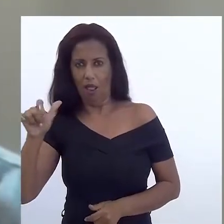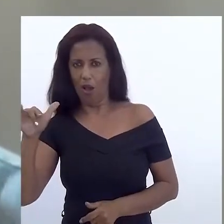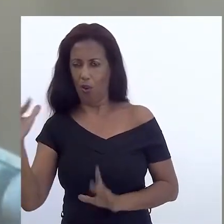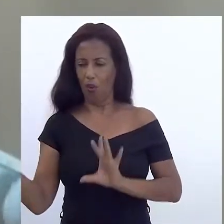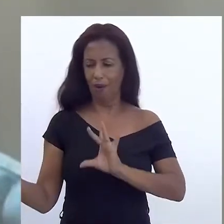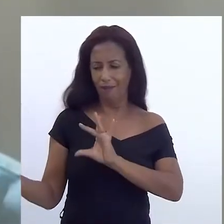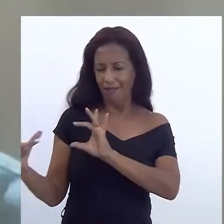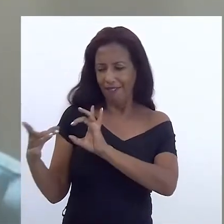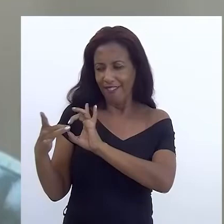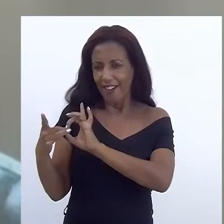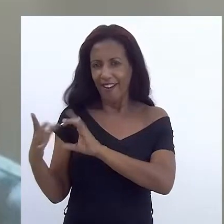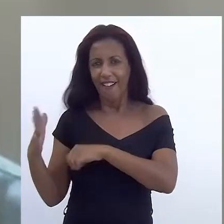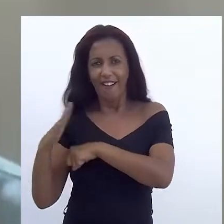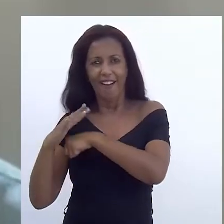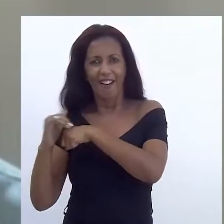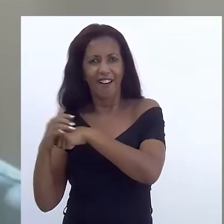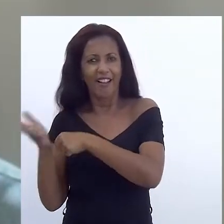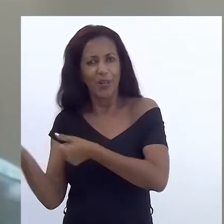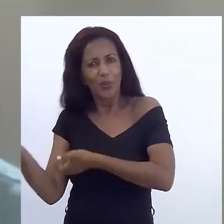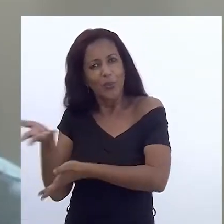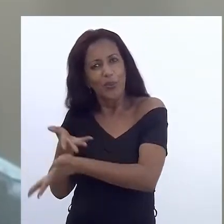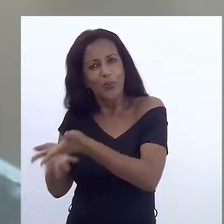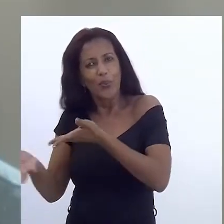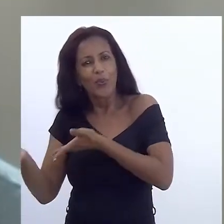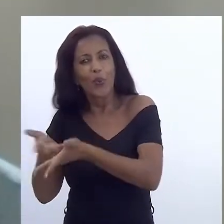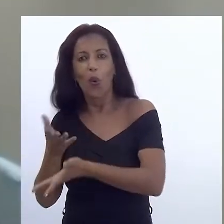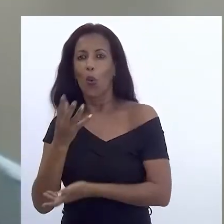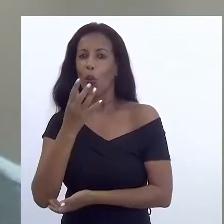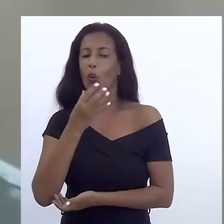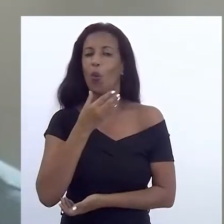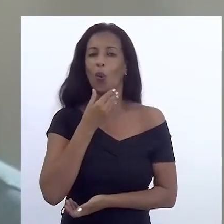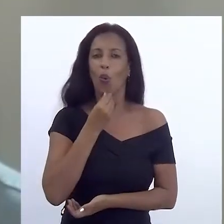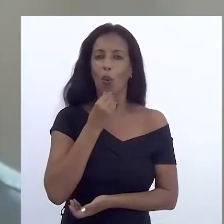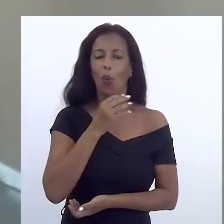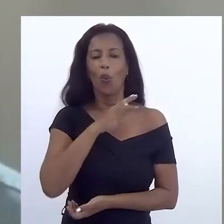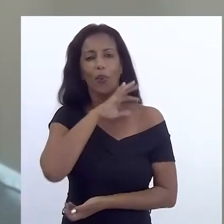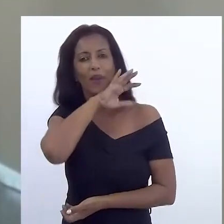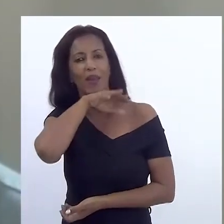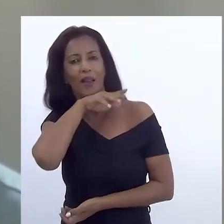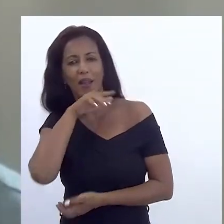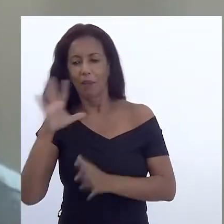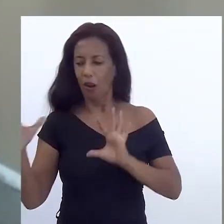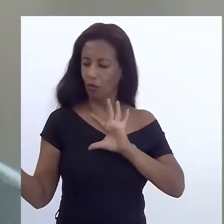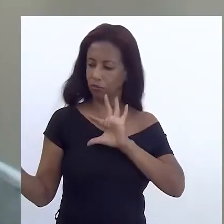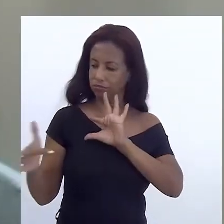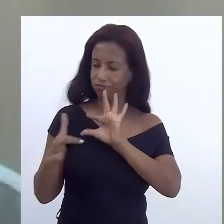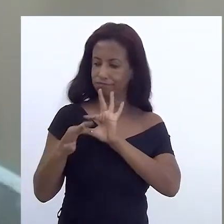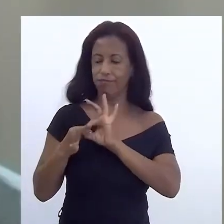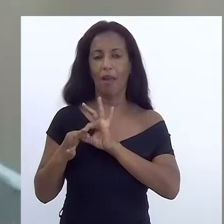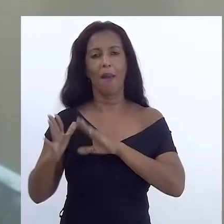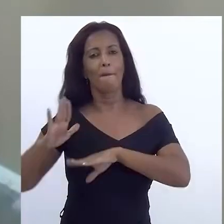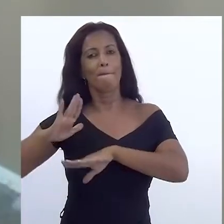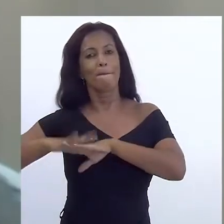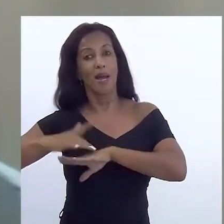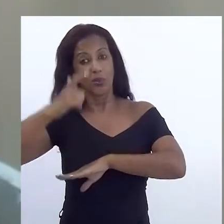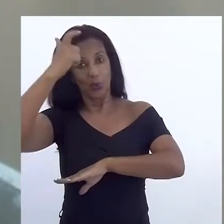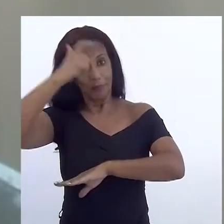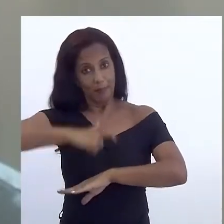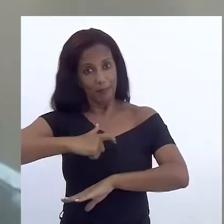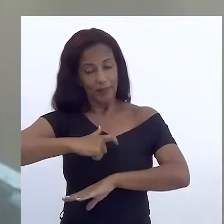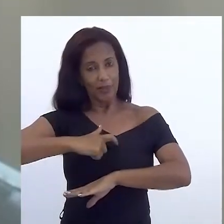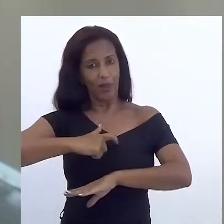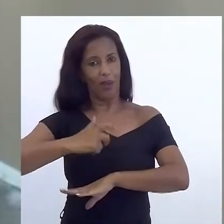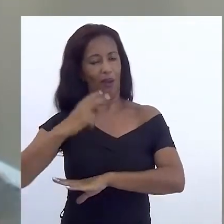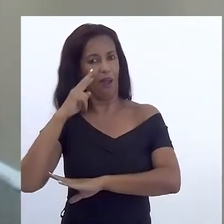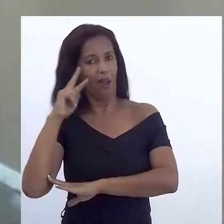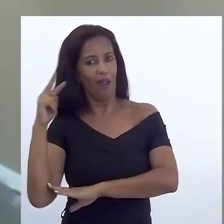vínculo afetivo, a relação homem-animal, muito mais intensa do que interpessoal. A gente